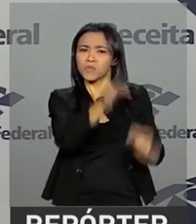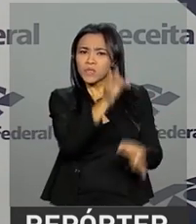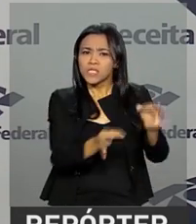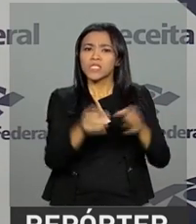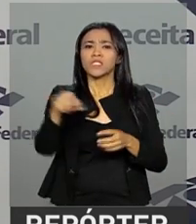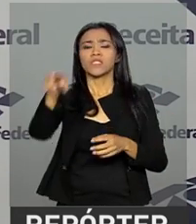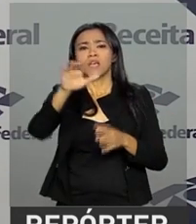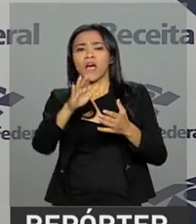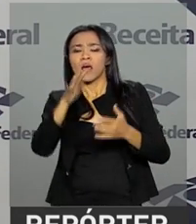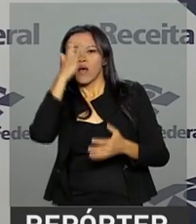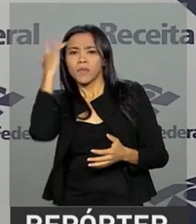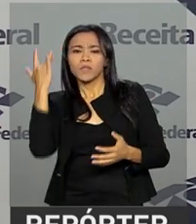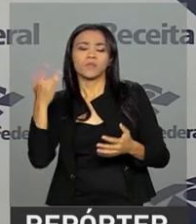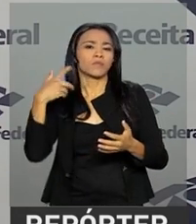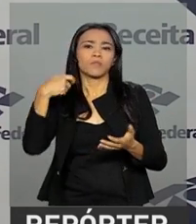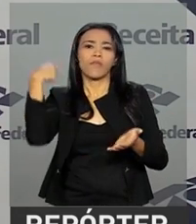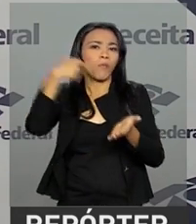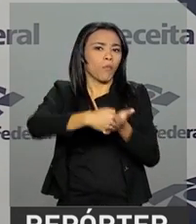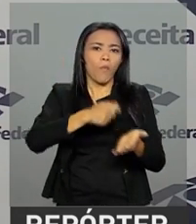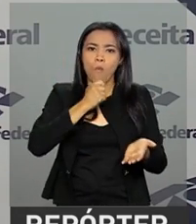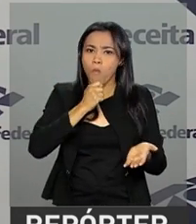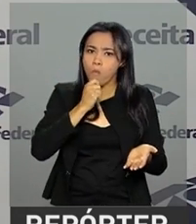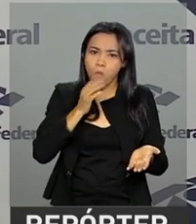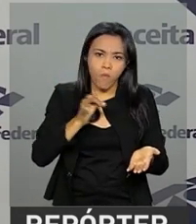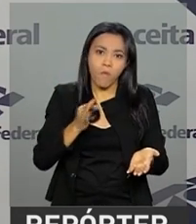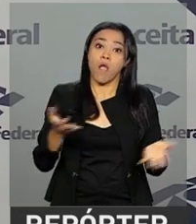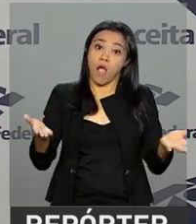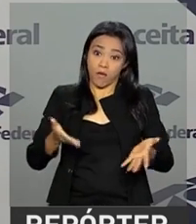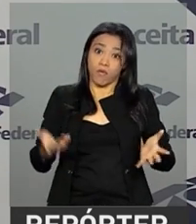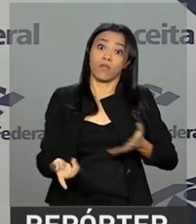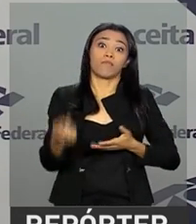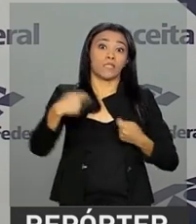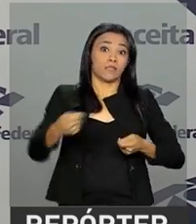dessas contribuições e que agora poderão ser cobrados